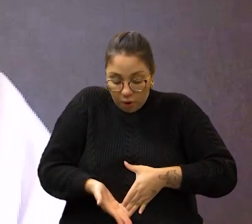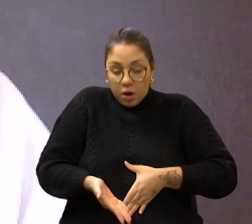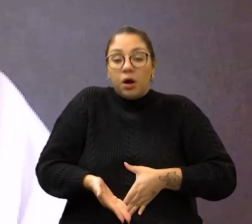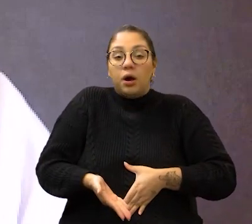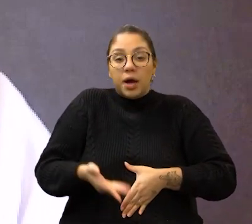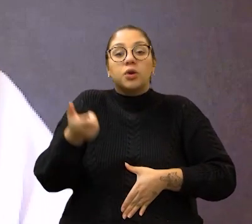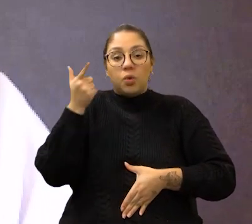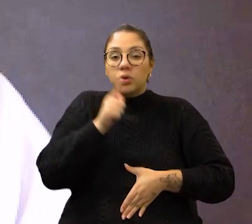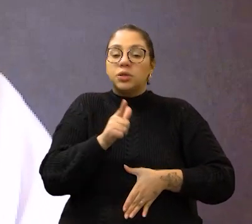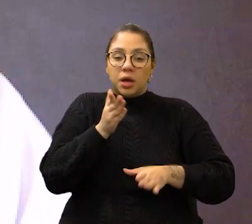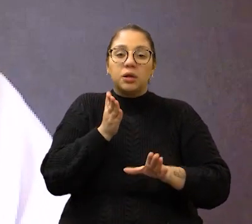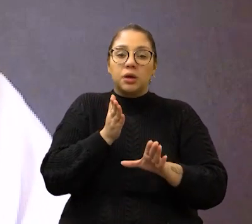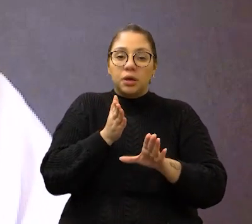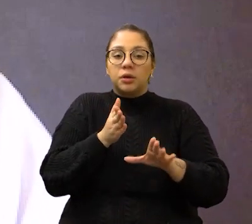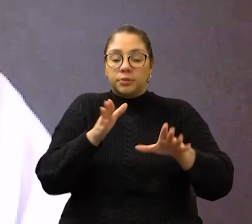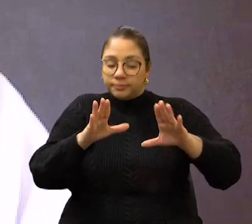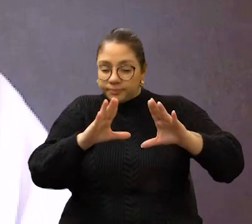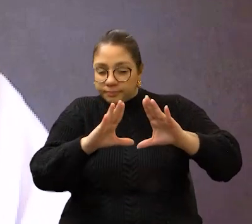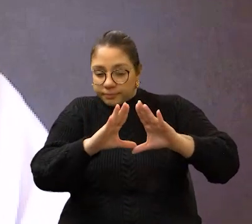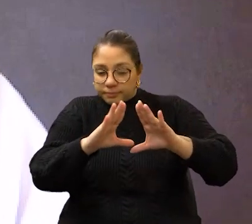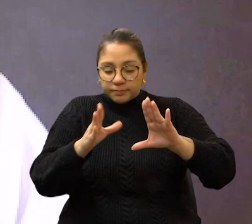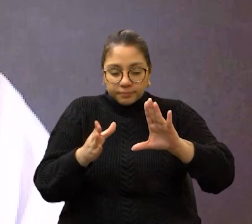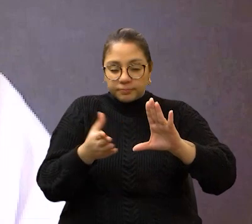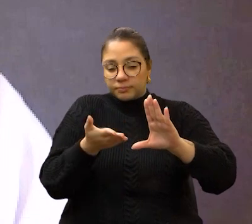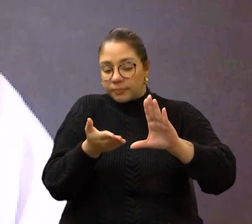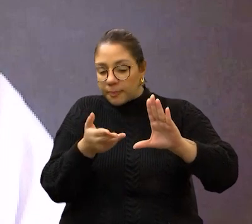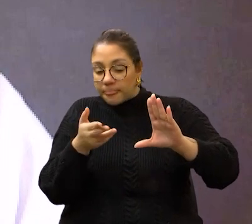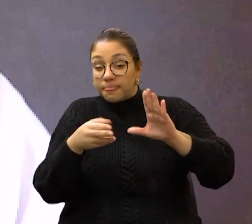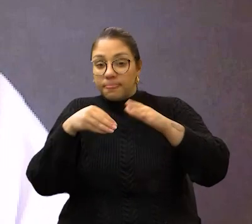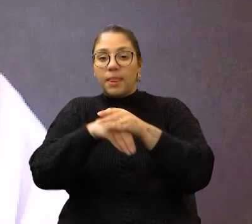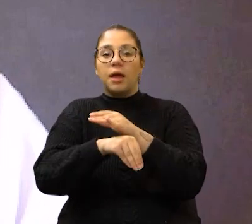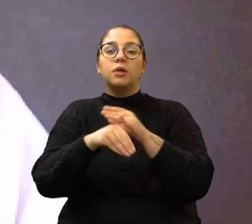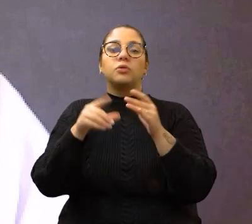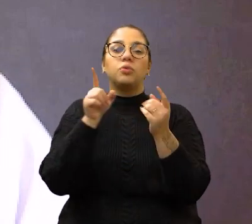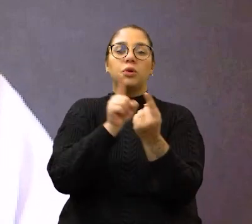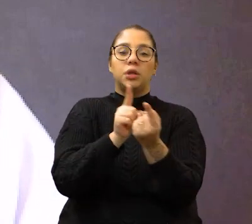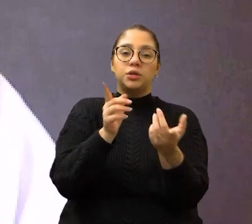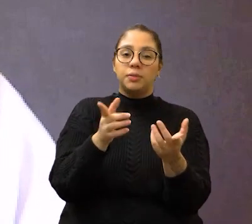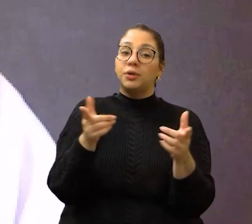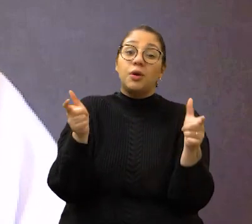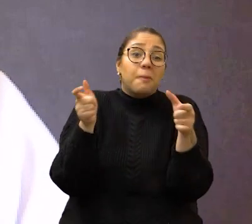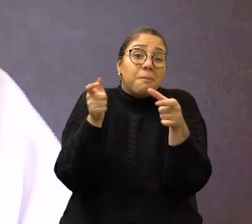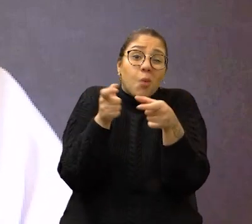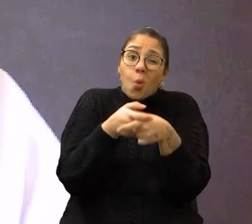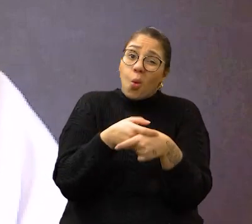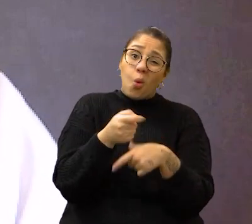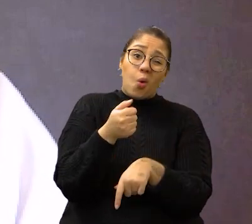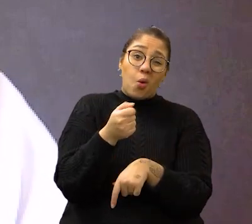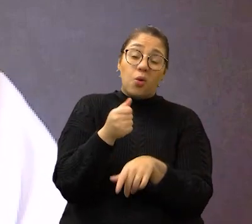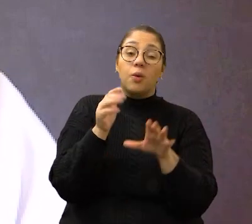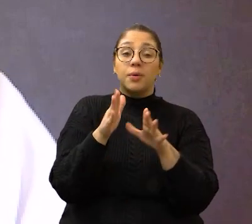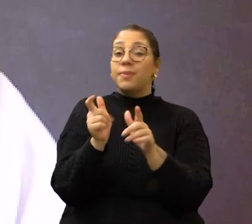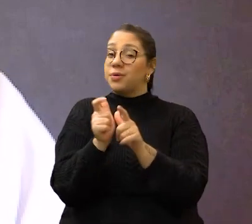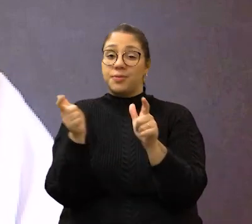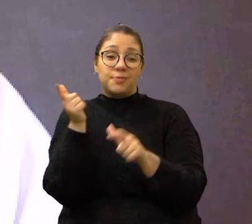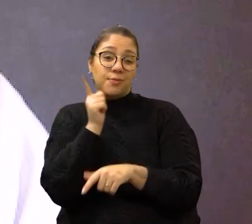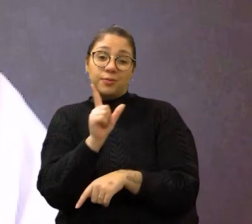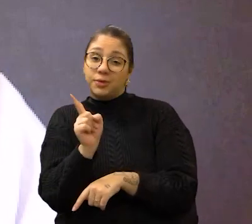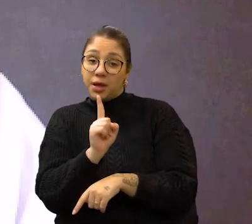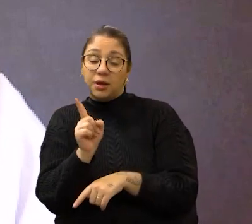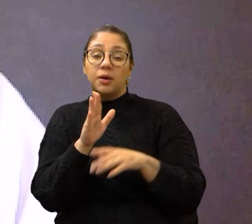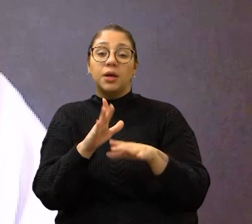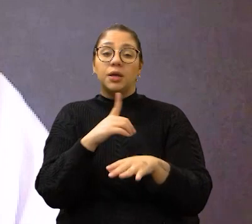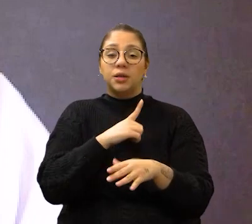útero. Então, esses miomas a gente consegue fazer biópsia no próprio consultório. É a minoria deles, mas a gente consegue. E hoje em dia a gente no consultório